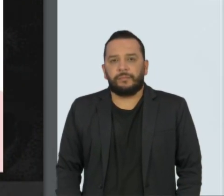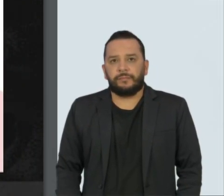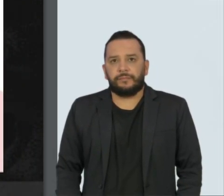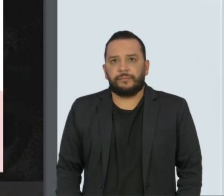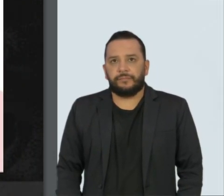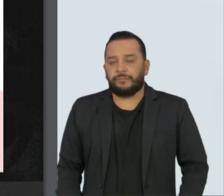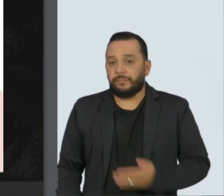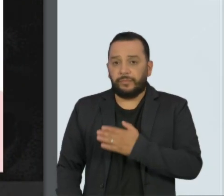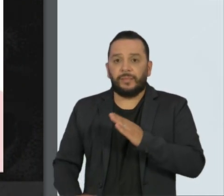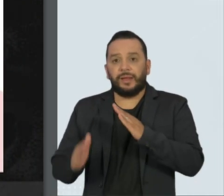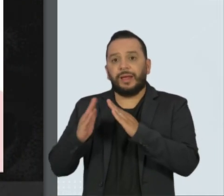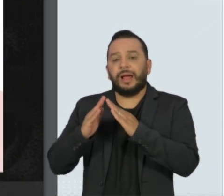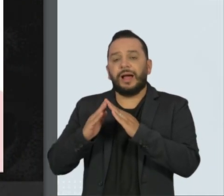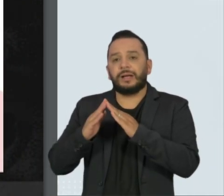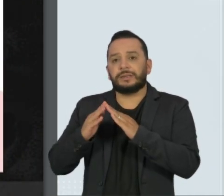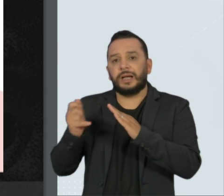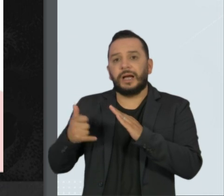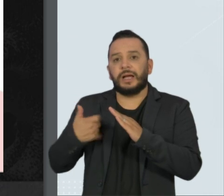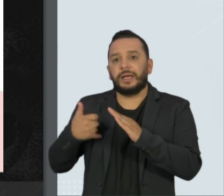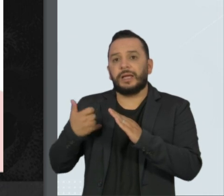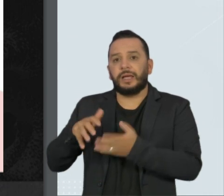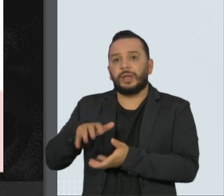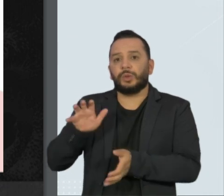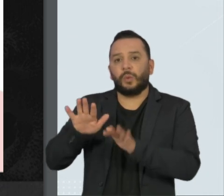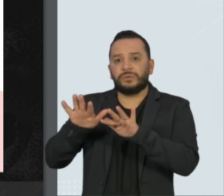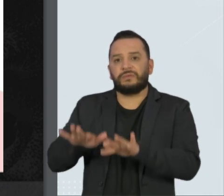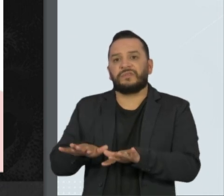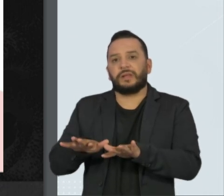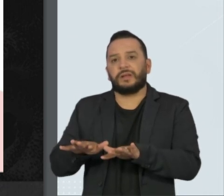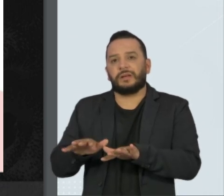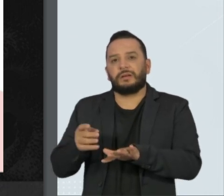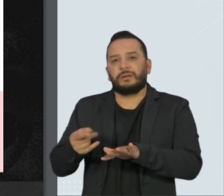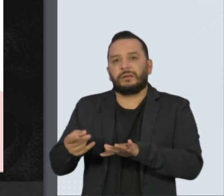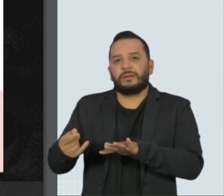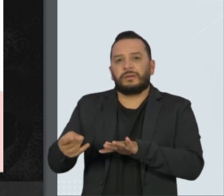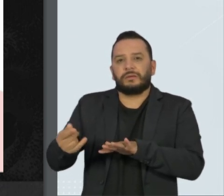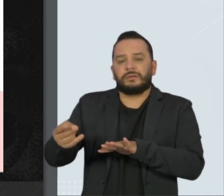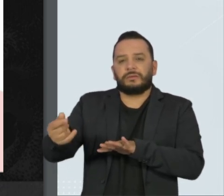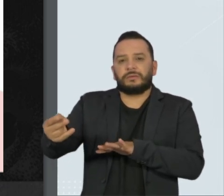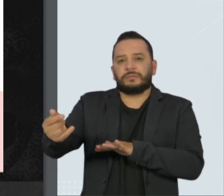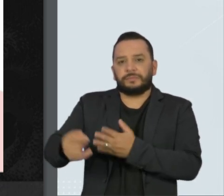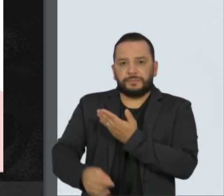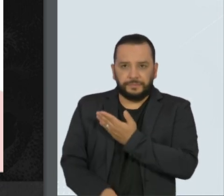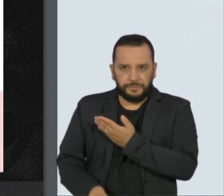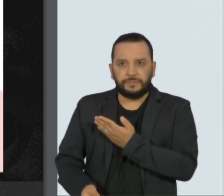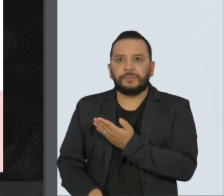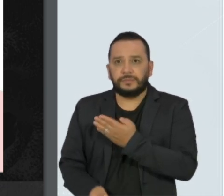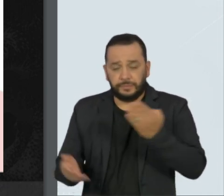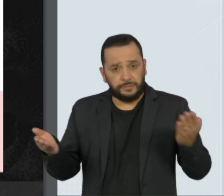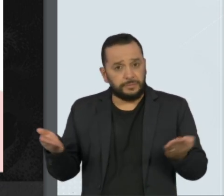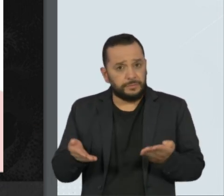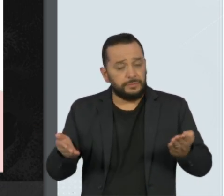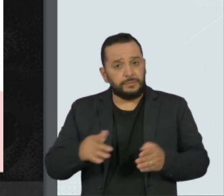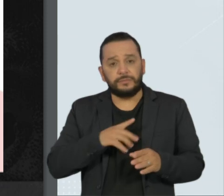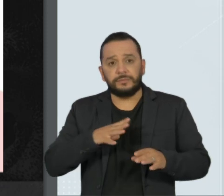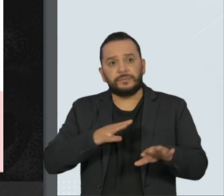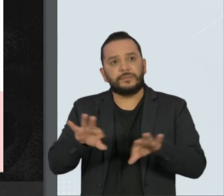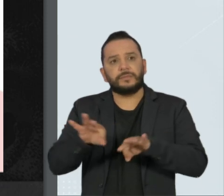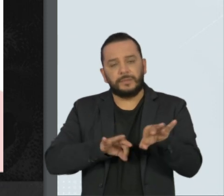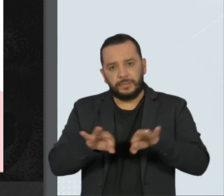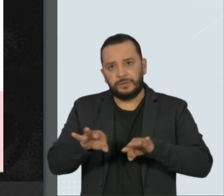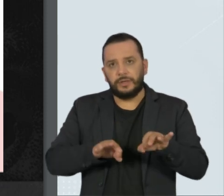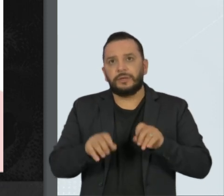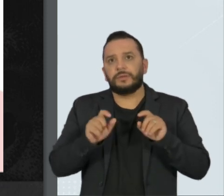Nos asilos, nas instituições de longa permanência de idosos, quer dizer, existe hoje uma iniciativa que